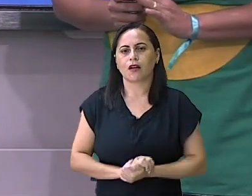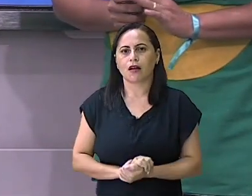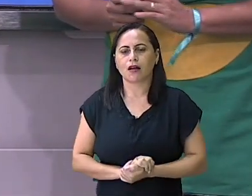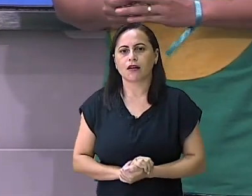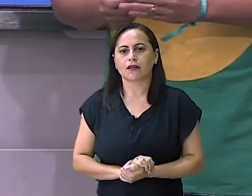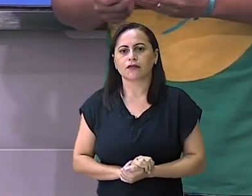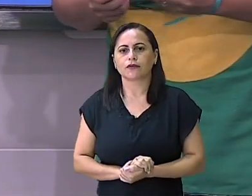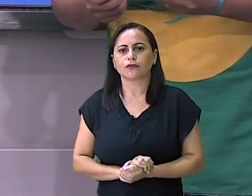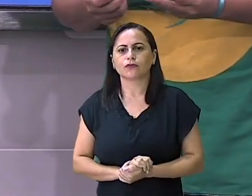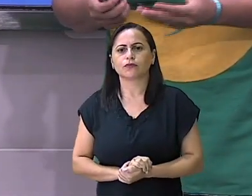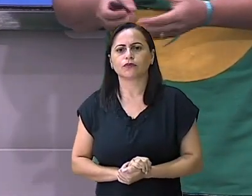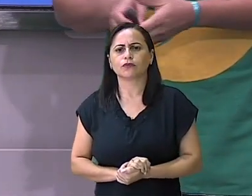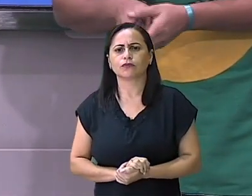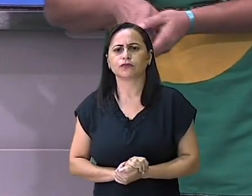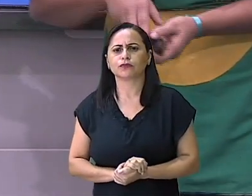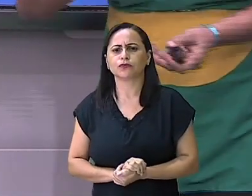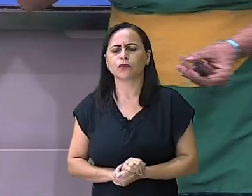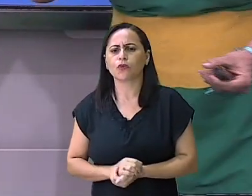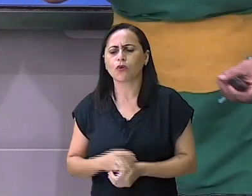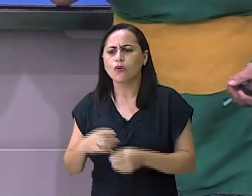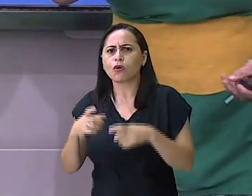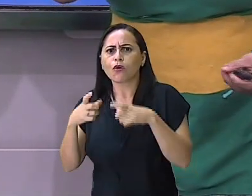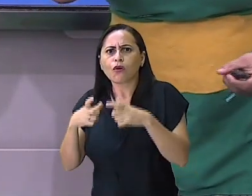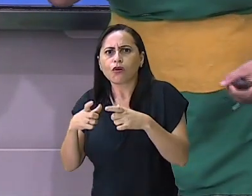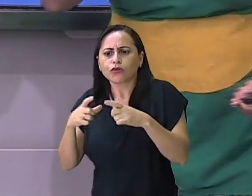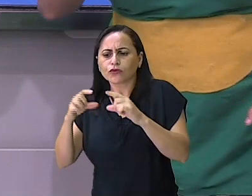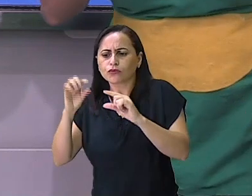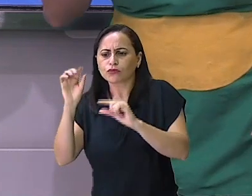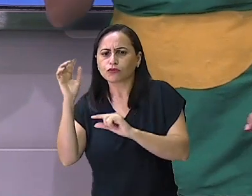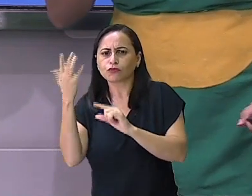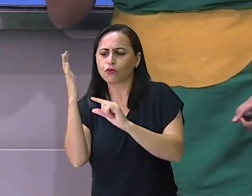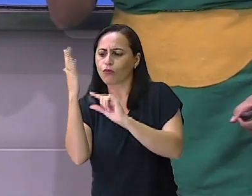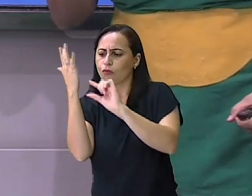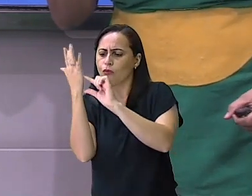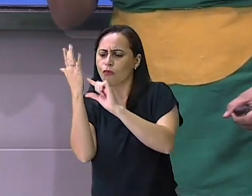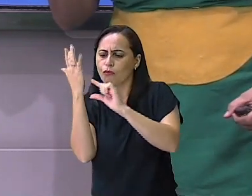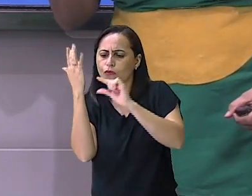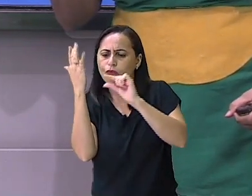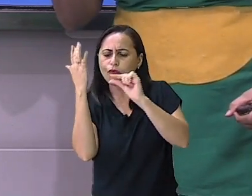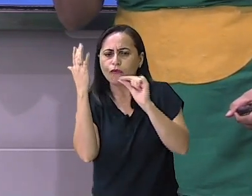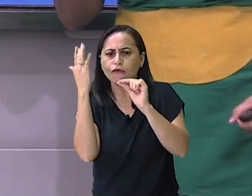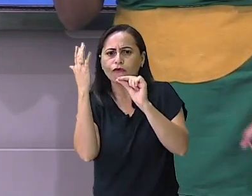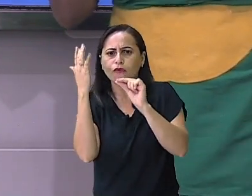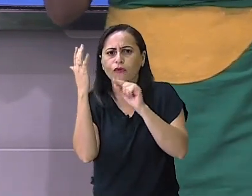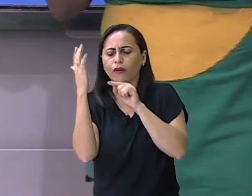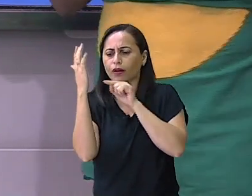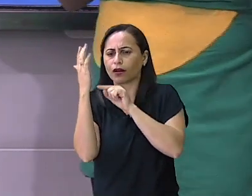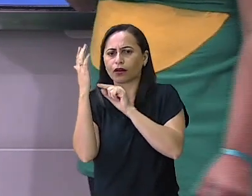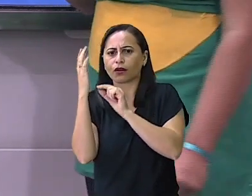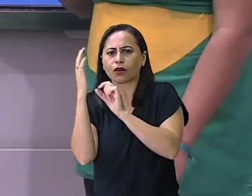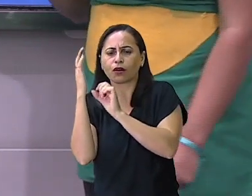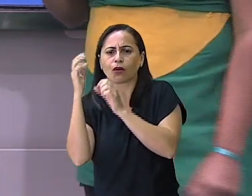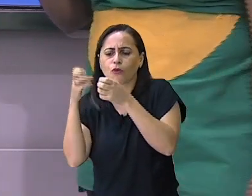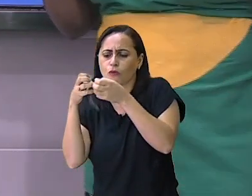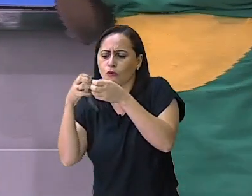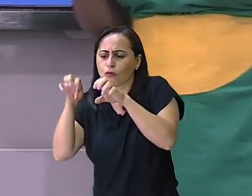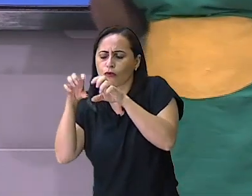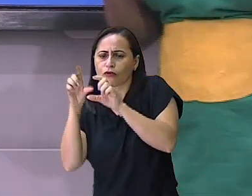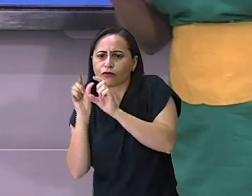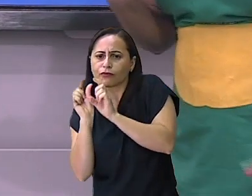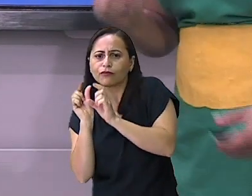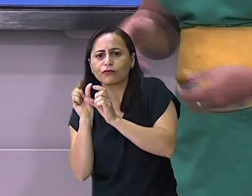estava em uma folha um pequenino ovinho. Um